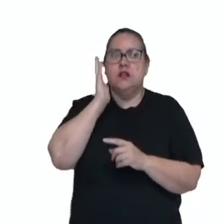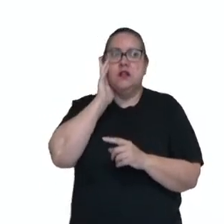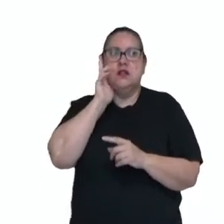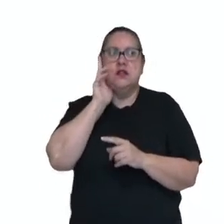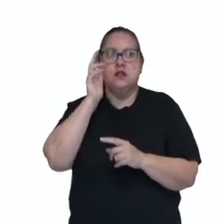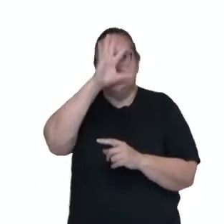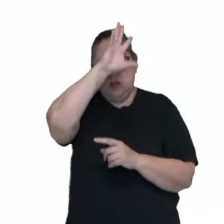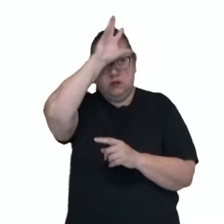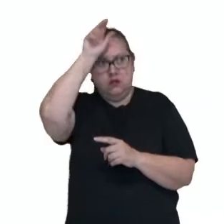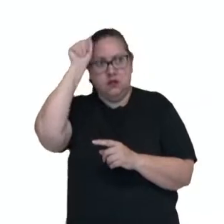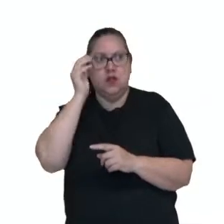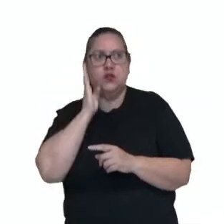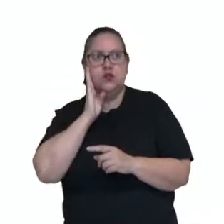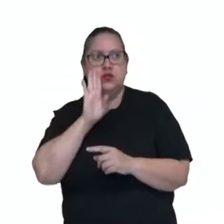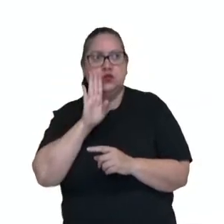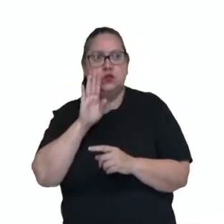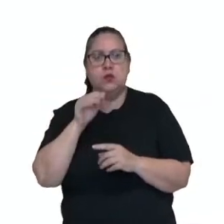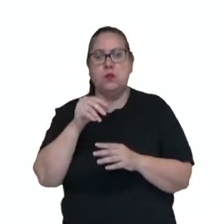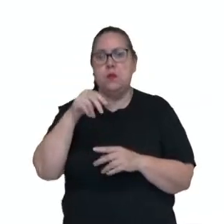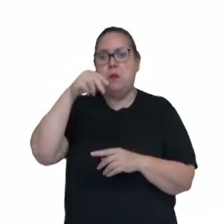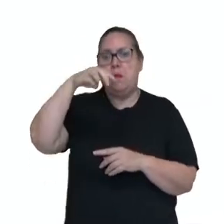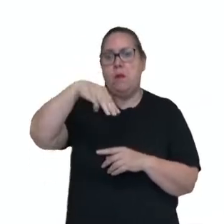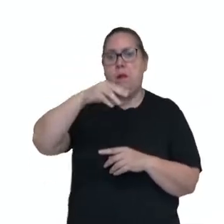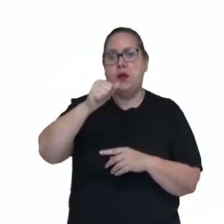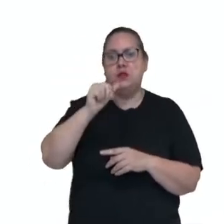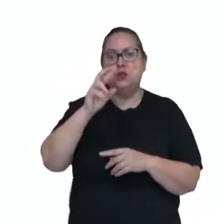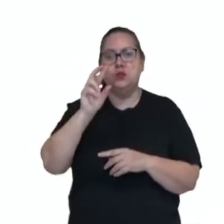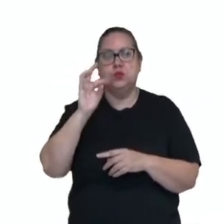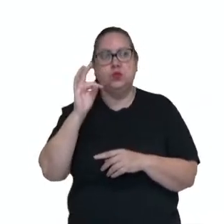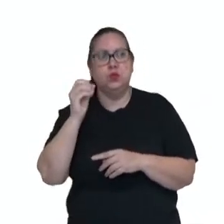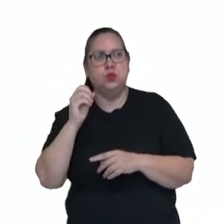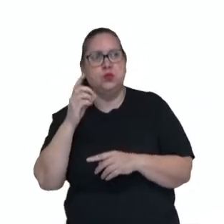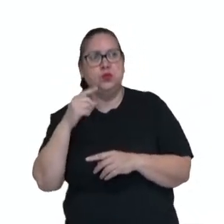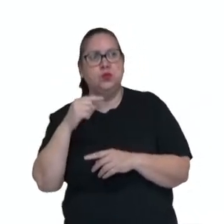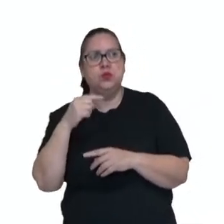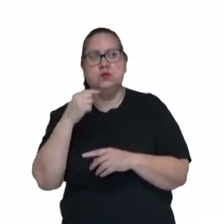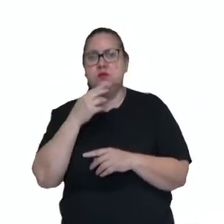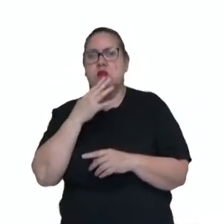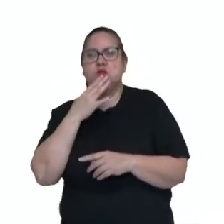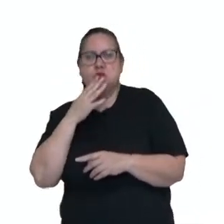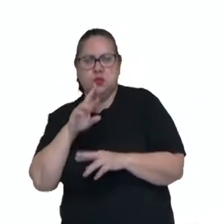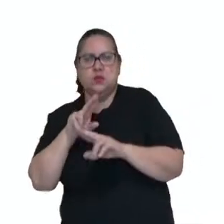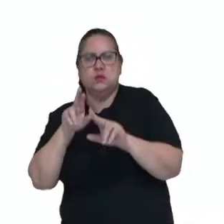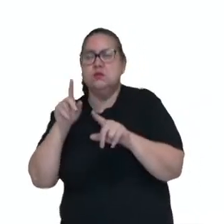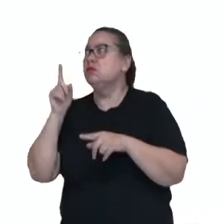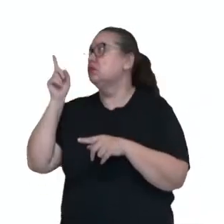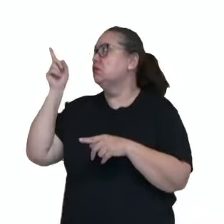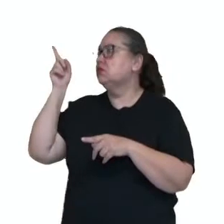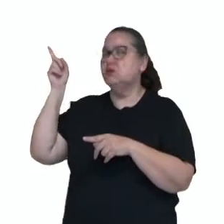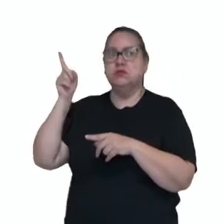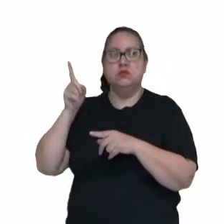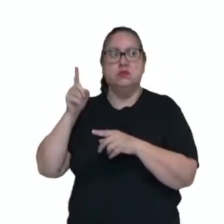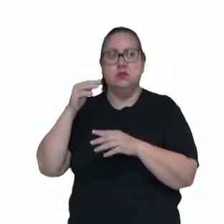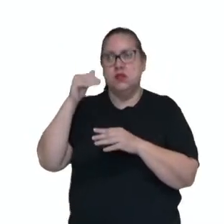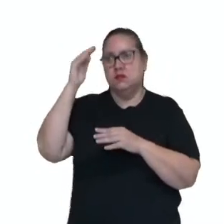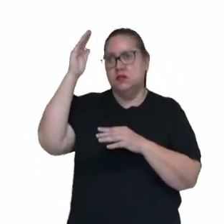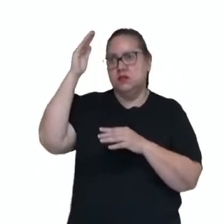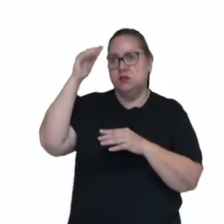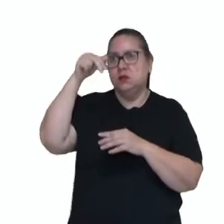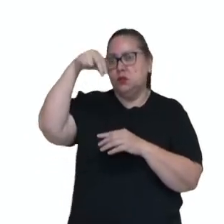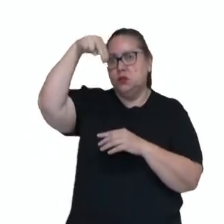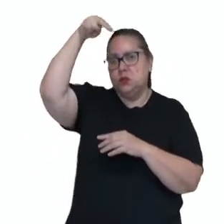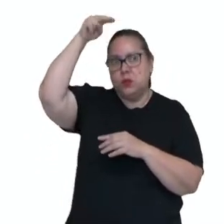Amazônia, atual Mato Grosso também. Ó, aqui o dos Tucano, mais para cima aqui no